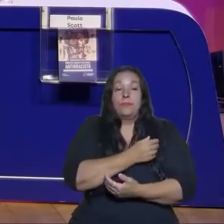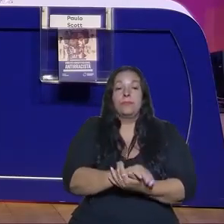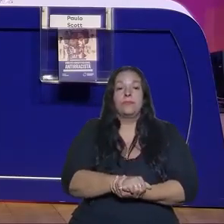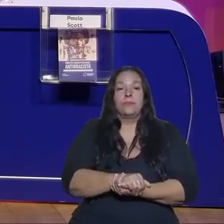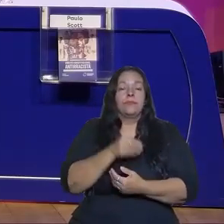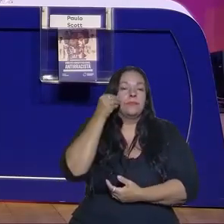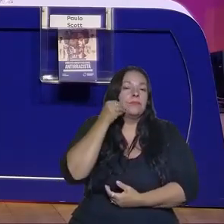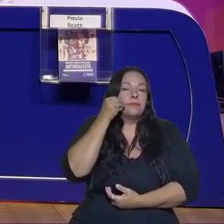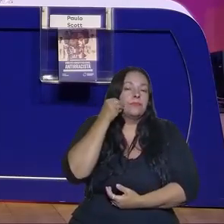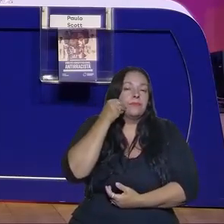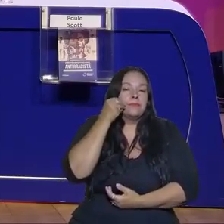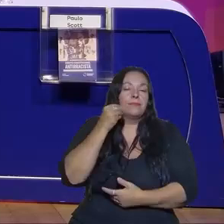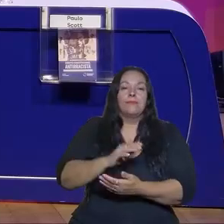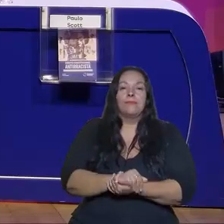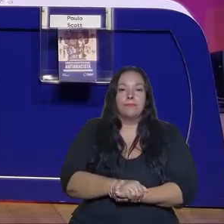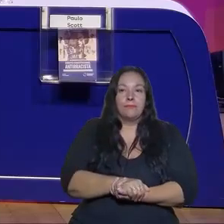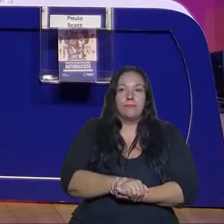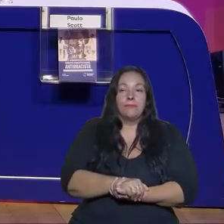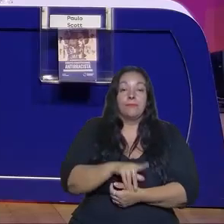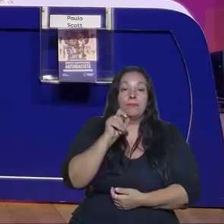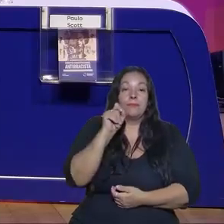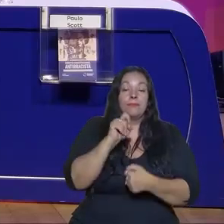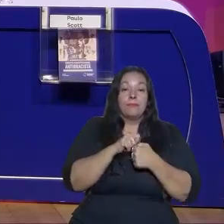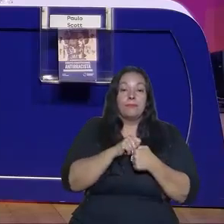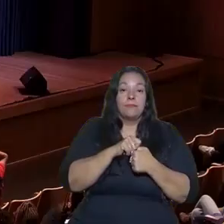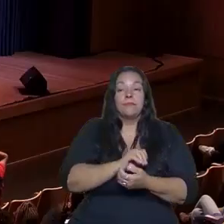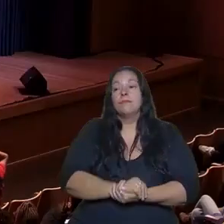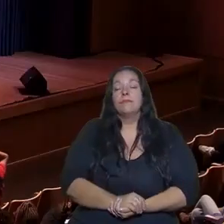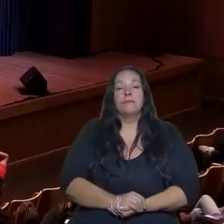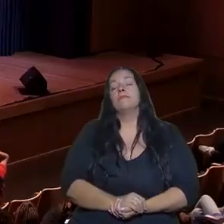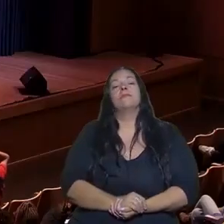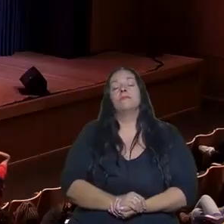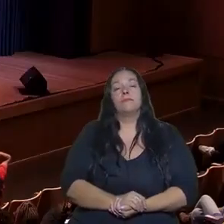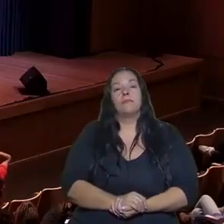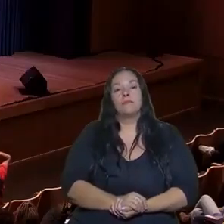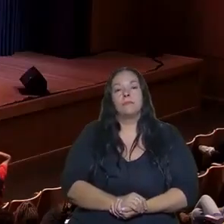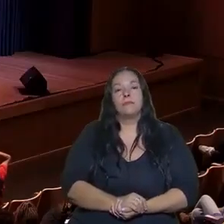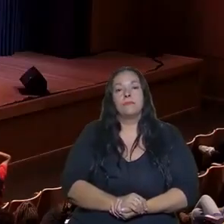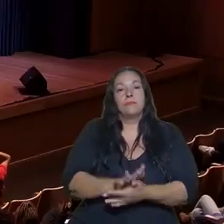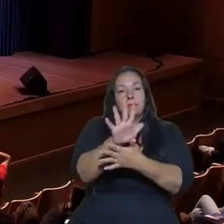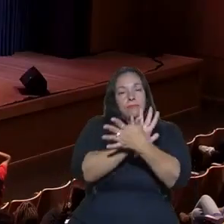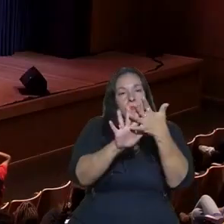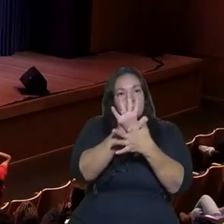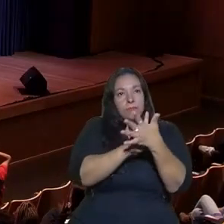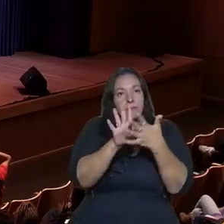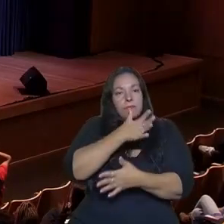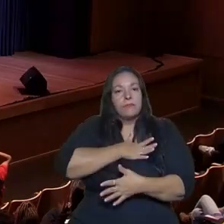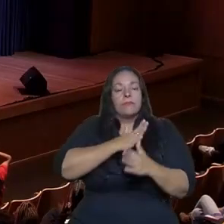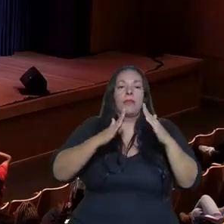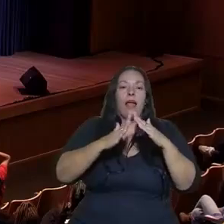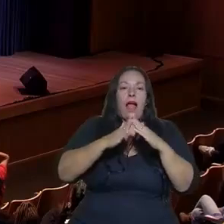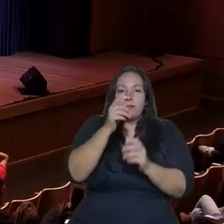minha experiência, o que se escutava muito na minha casa era